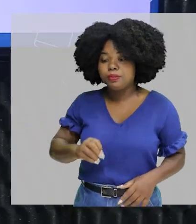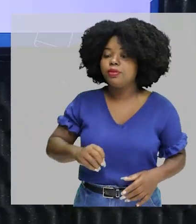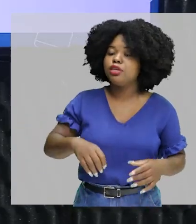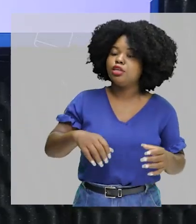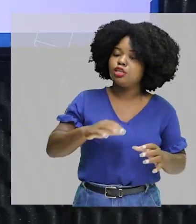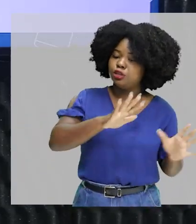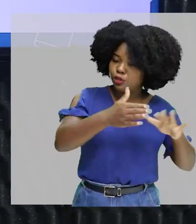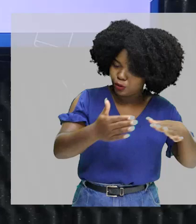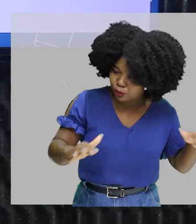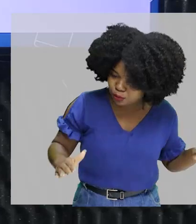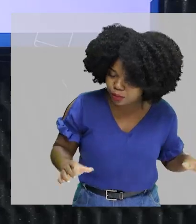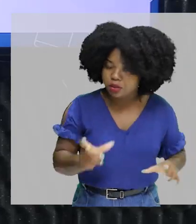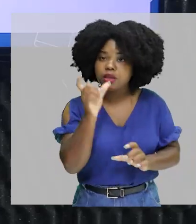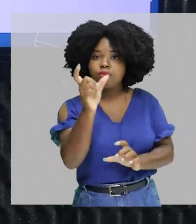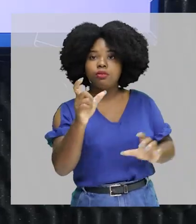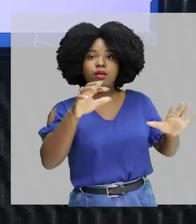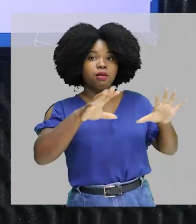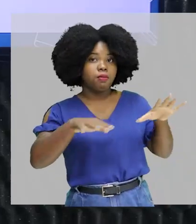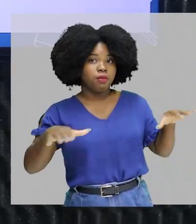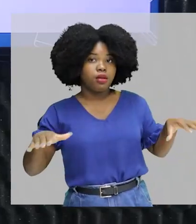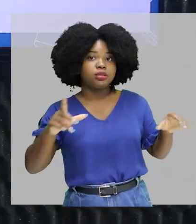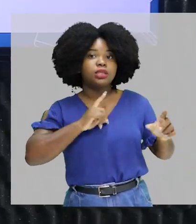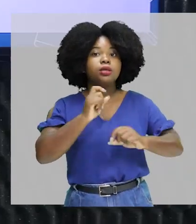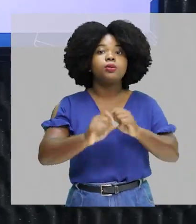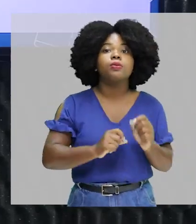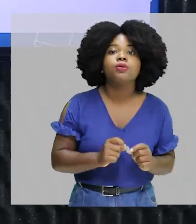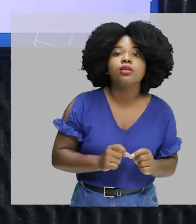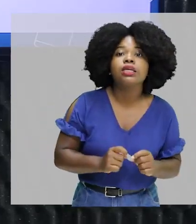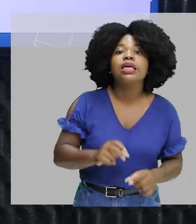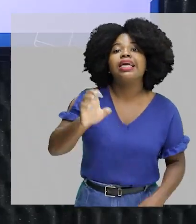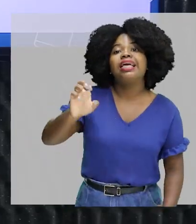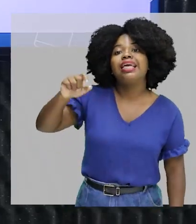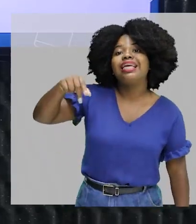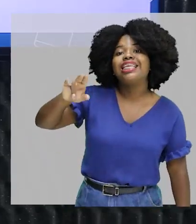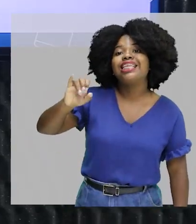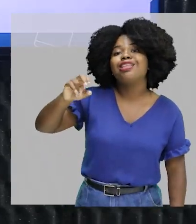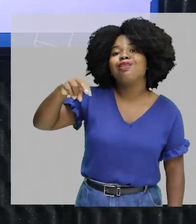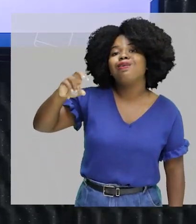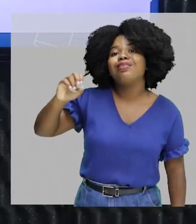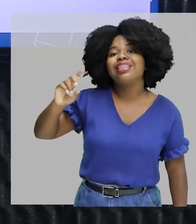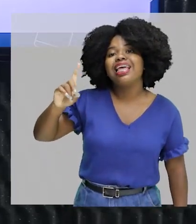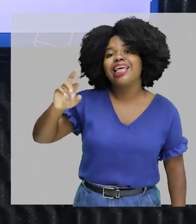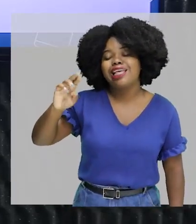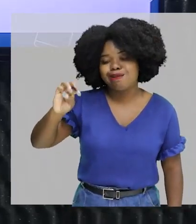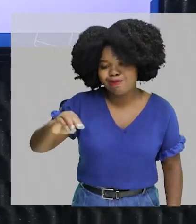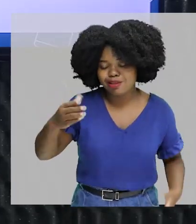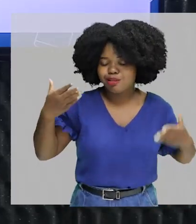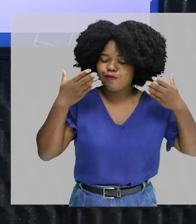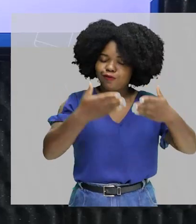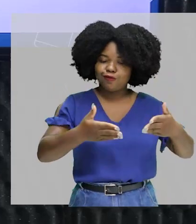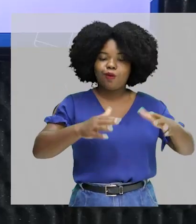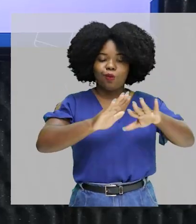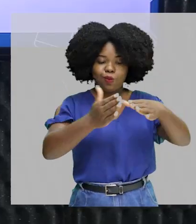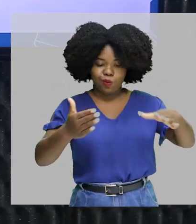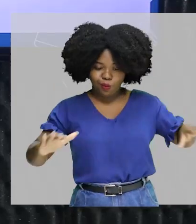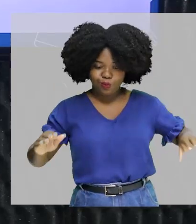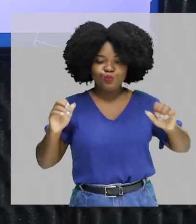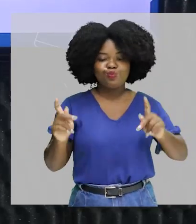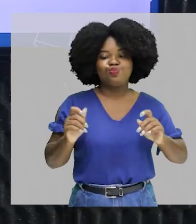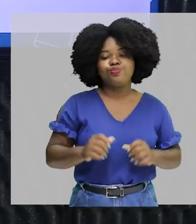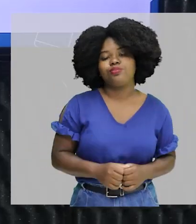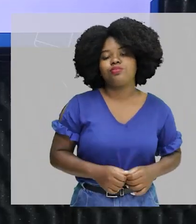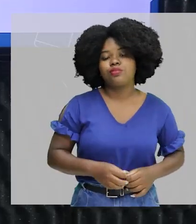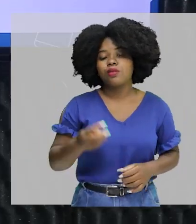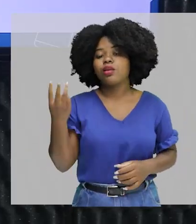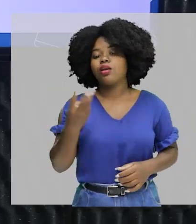essa palavrinha do mar, geralmente tem a ver com equinodermo, porque são animais exclusivamente marinhos. Tá? A terceira afirmativa